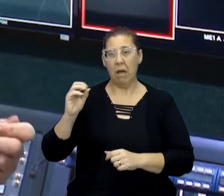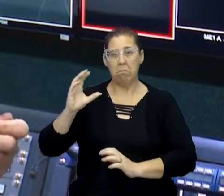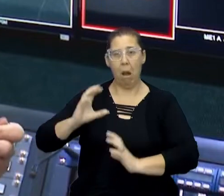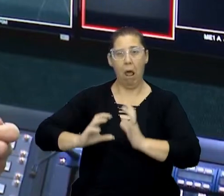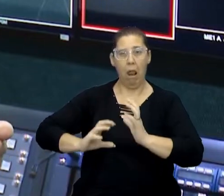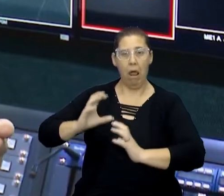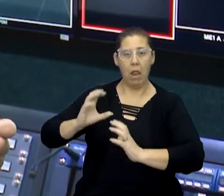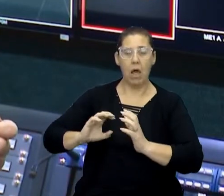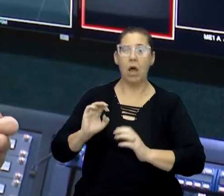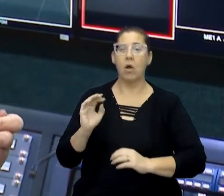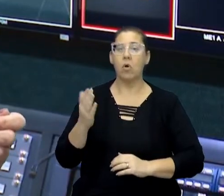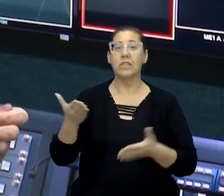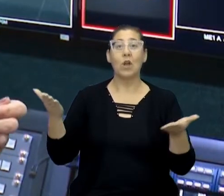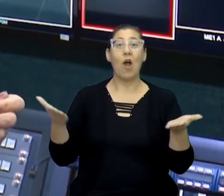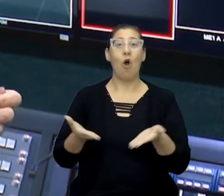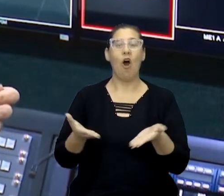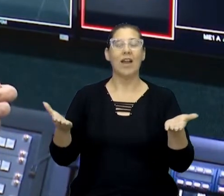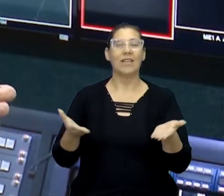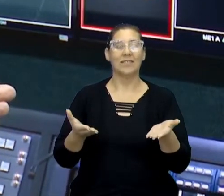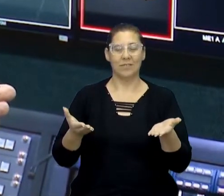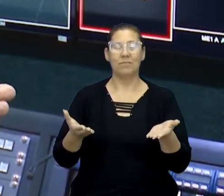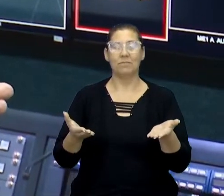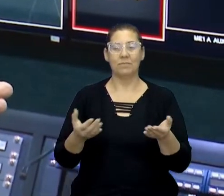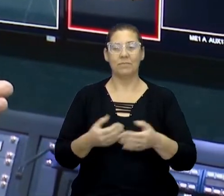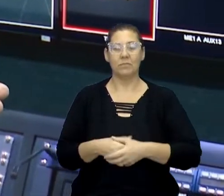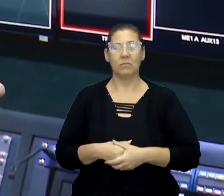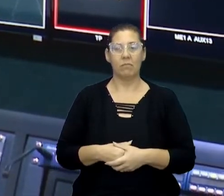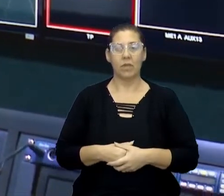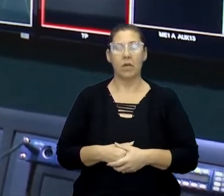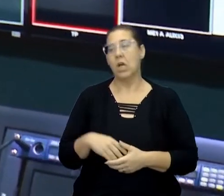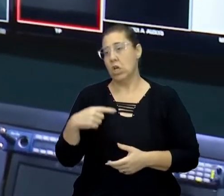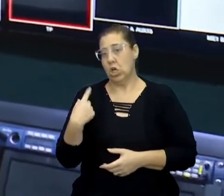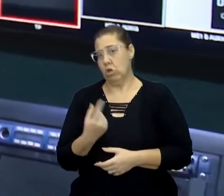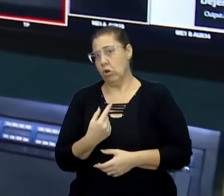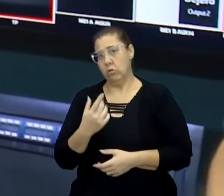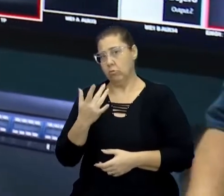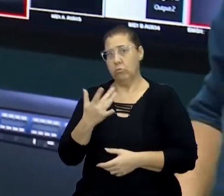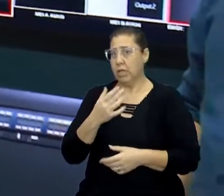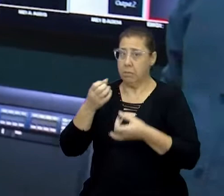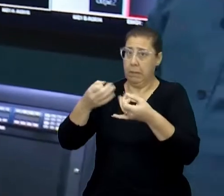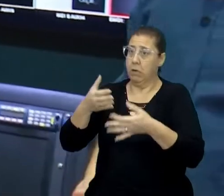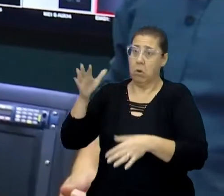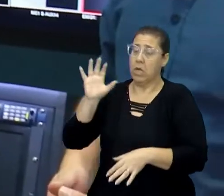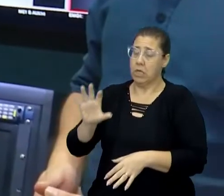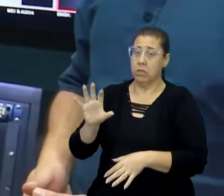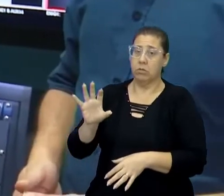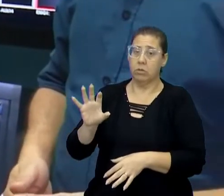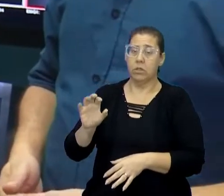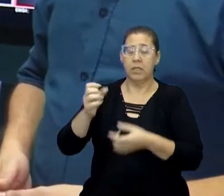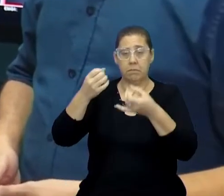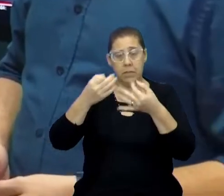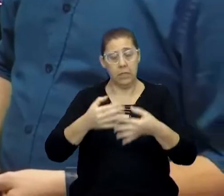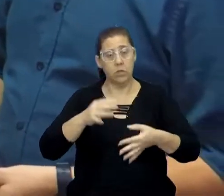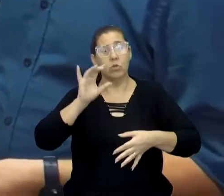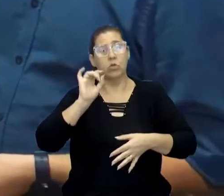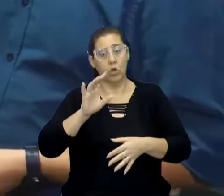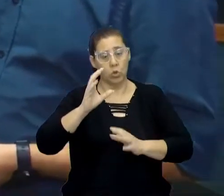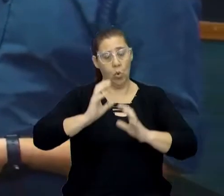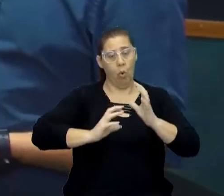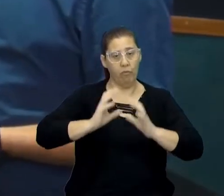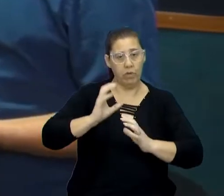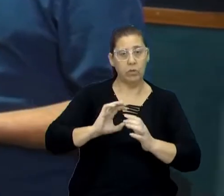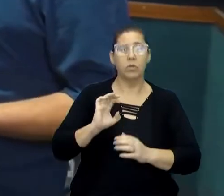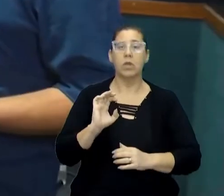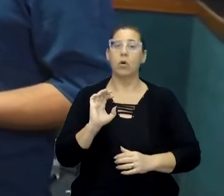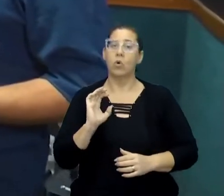conflitos acontecendo nesse momento, professor. Nossa. E a gente não está falando disso. Nós estamos falando só de um conflito